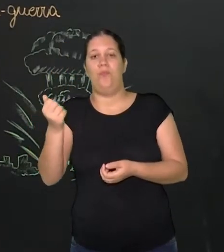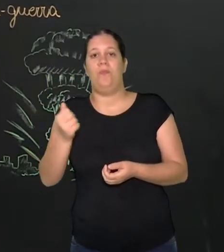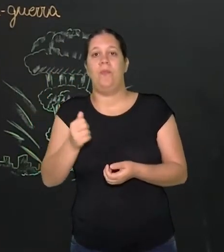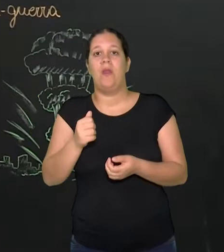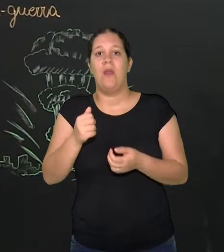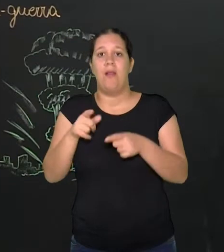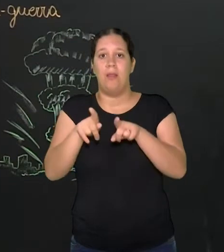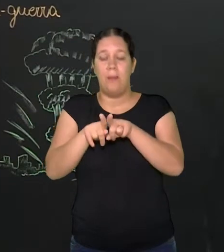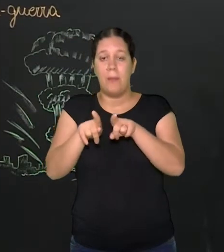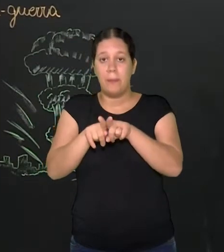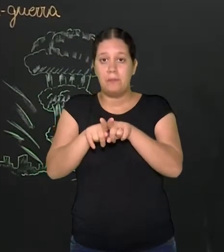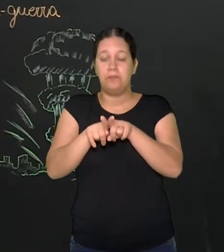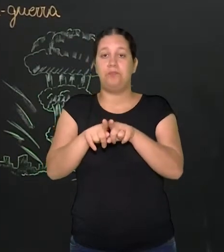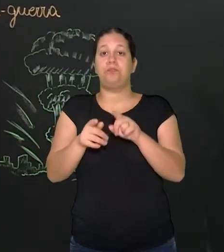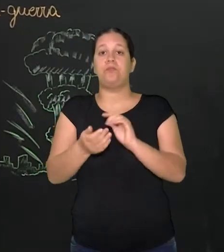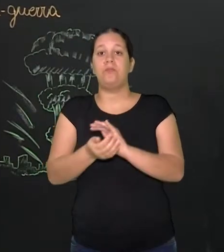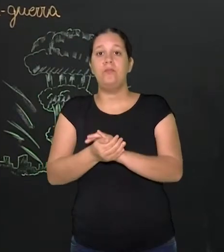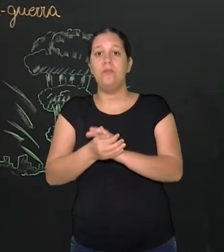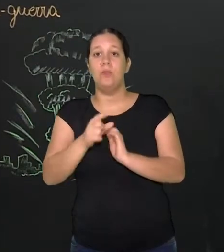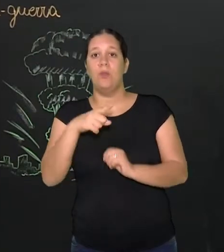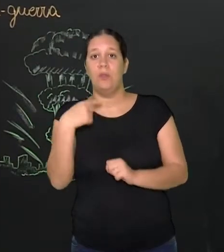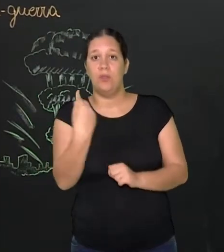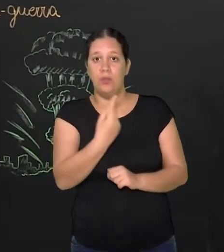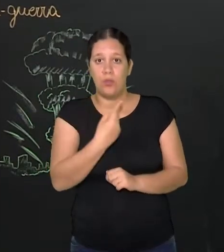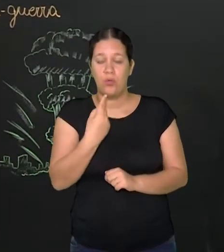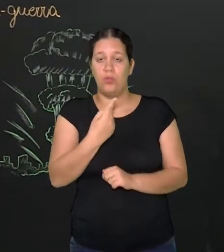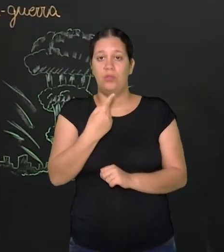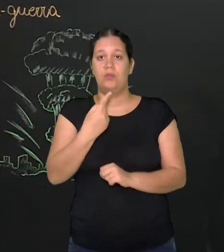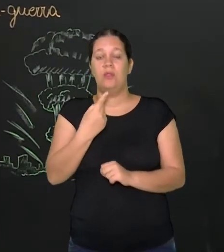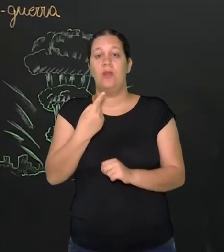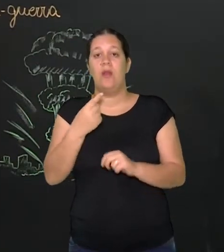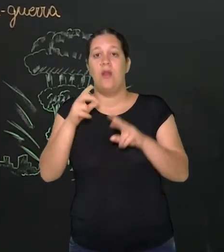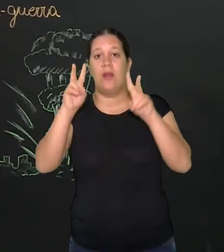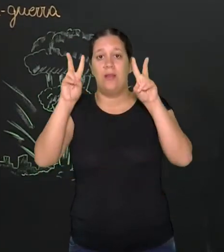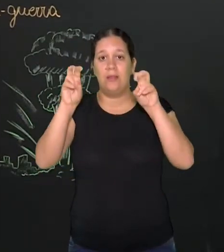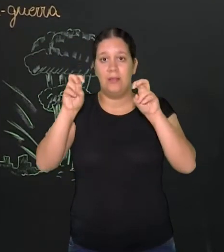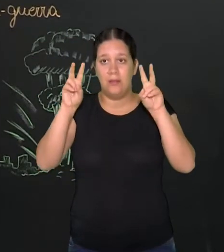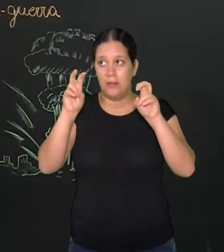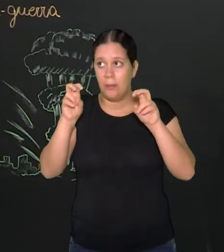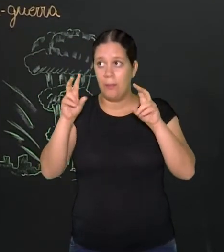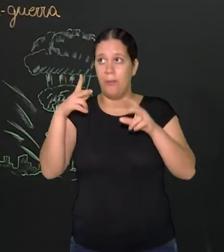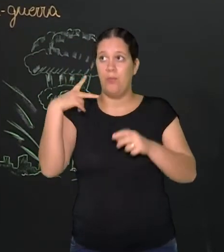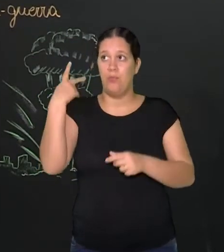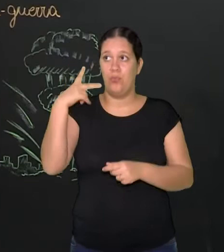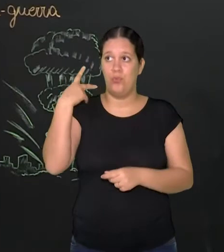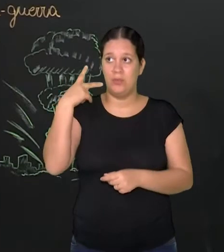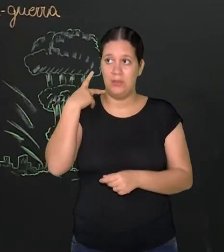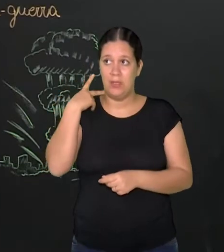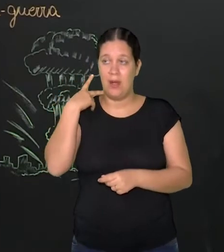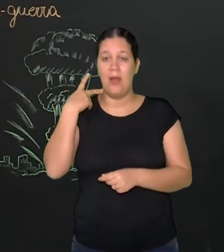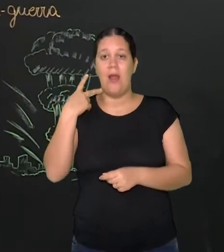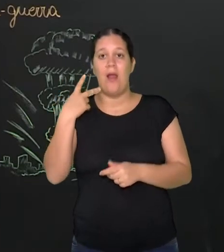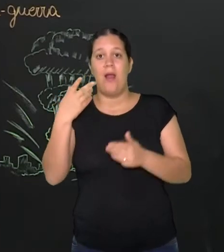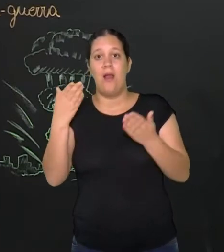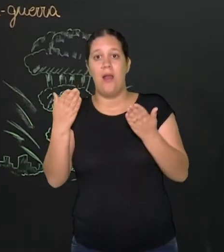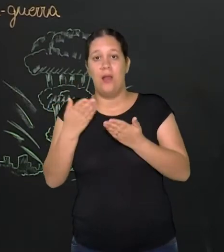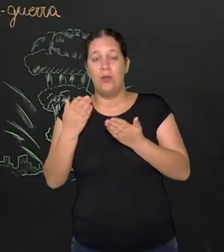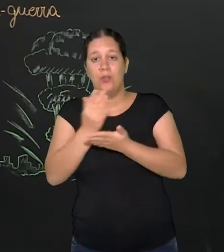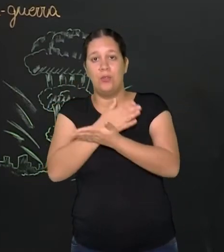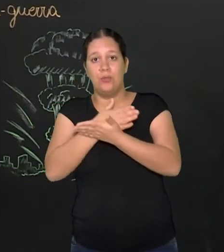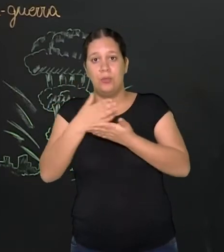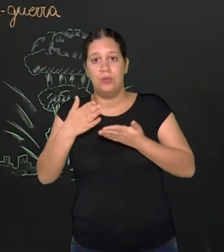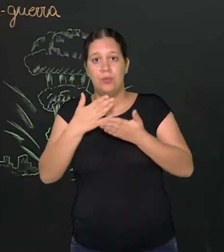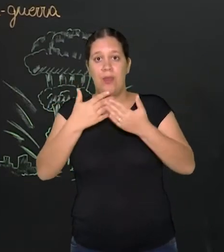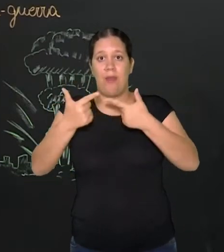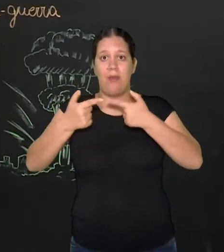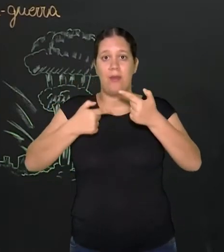expansão territorial. Tá bem? A gente vai falar um pouquinho também do tema de política externa que esteve ligado